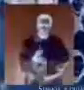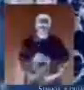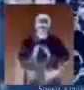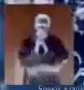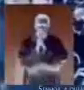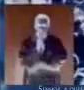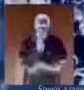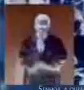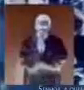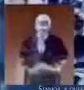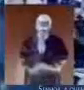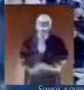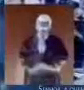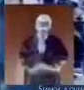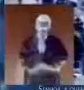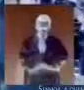Eu te suplico